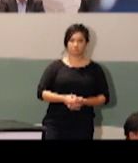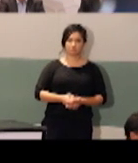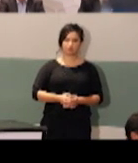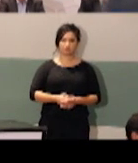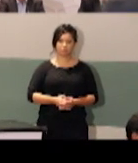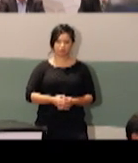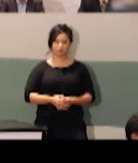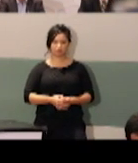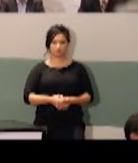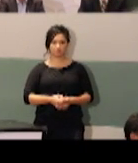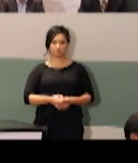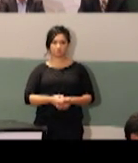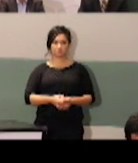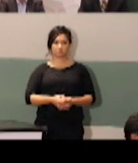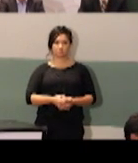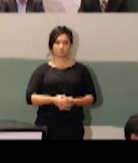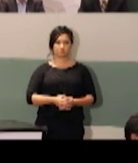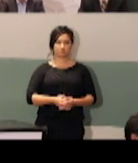segundos.